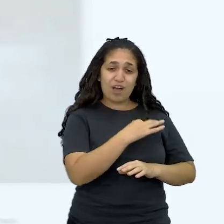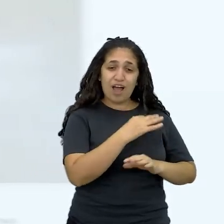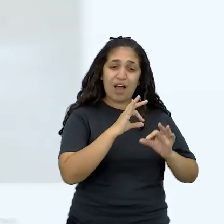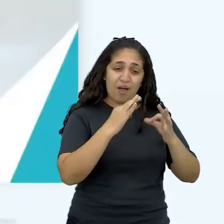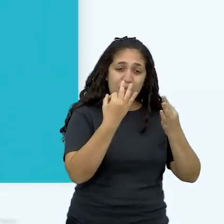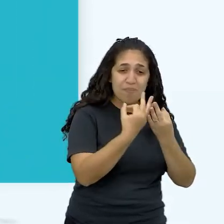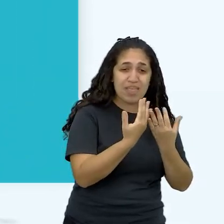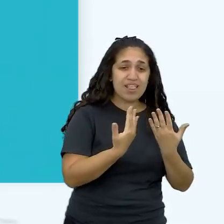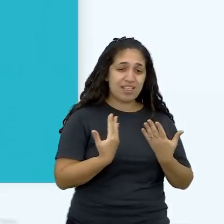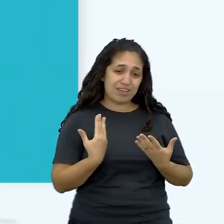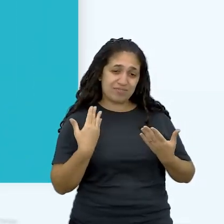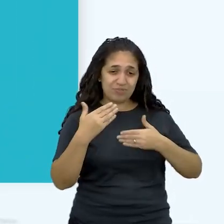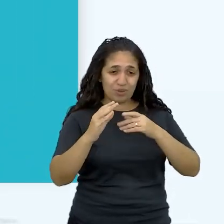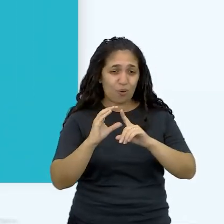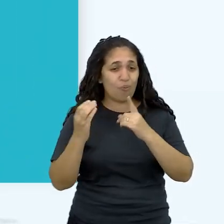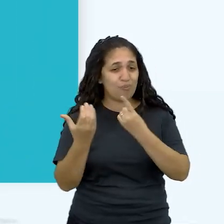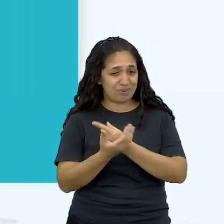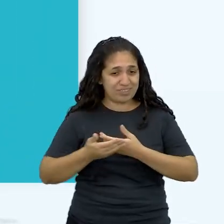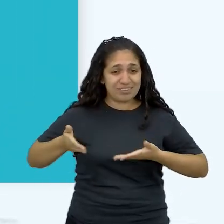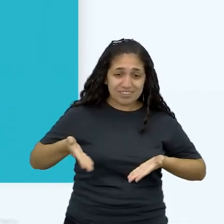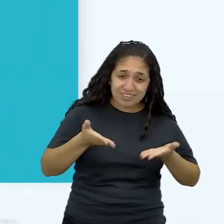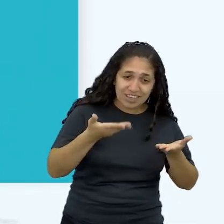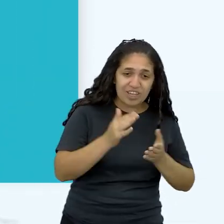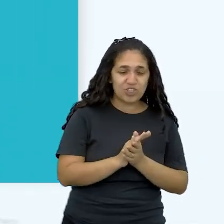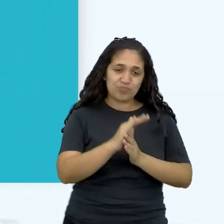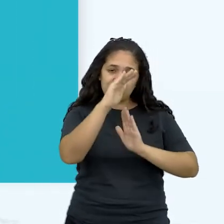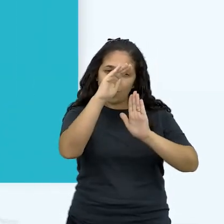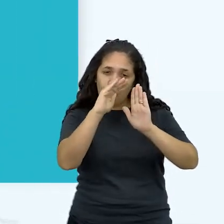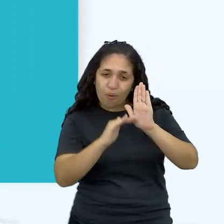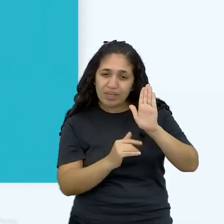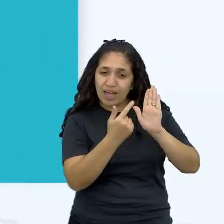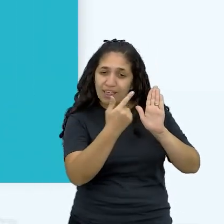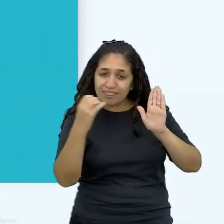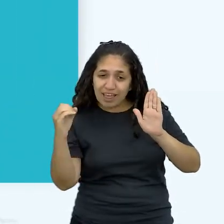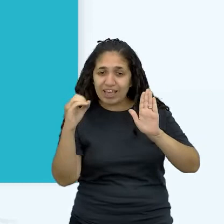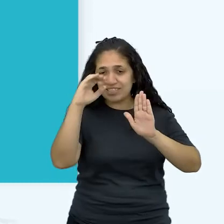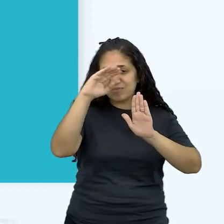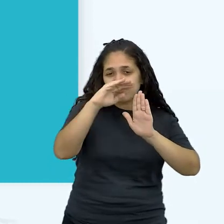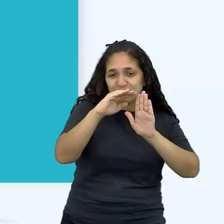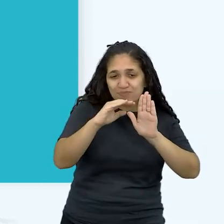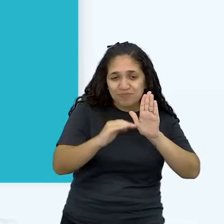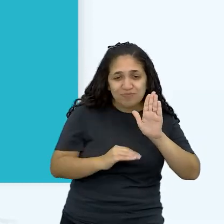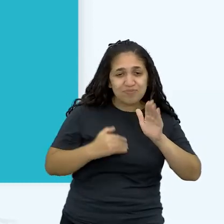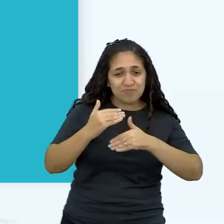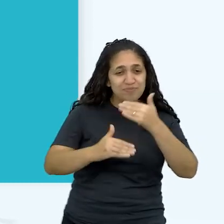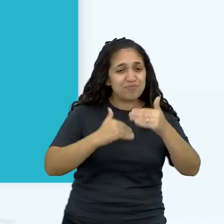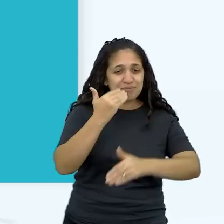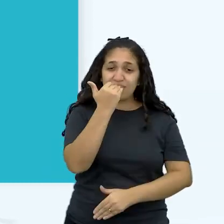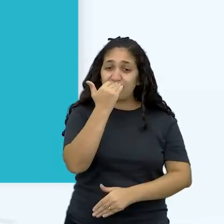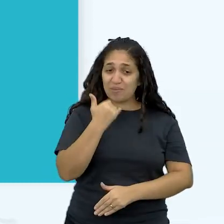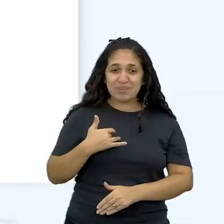comunidade. O guia apresenta 10 simples passos para alcançar uma alimentação saudável.